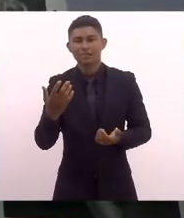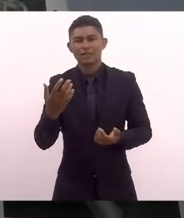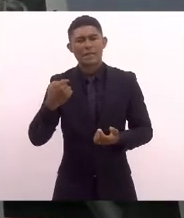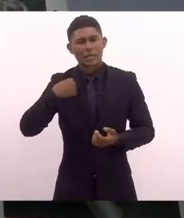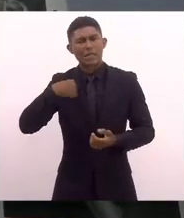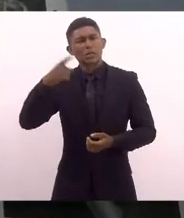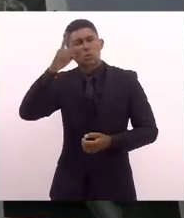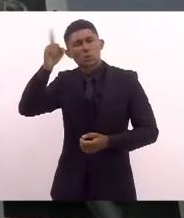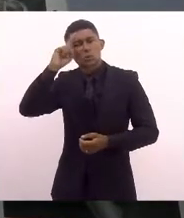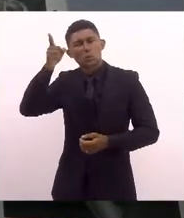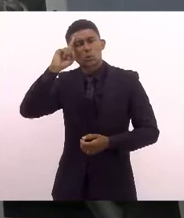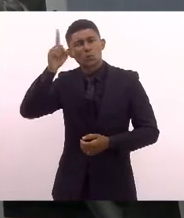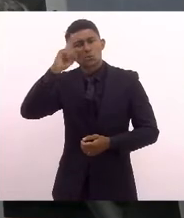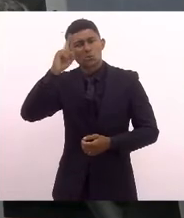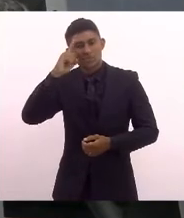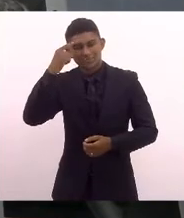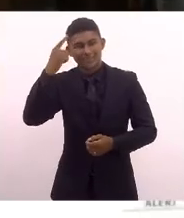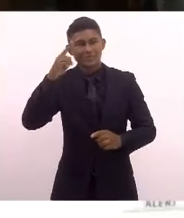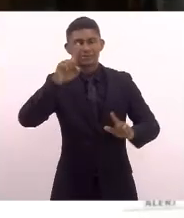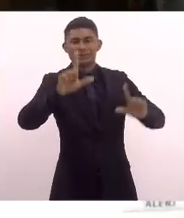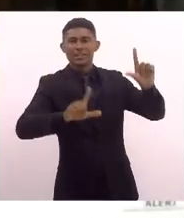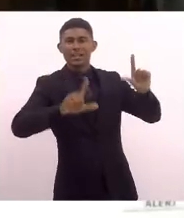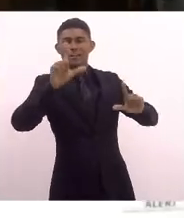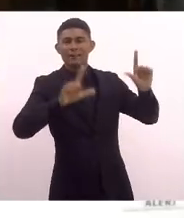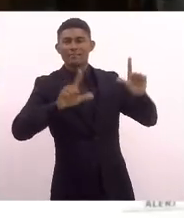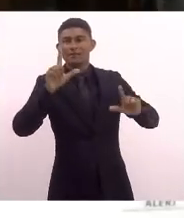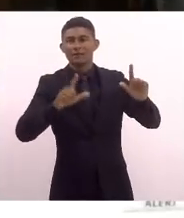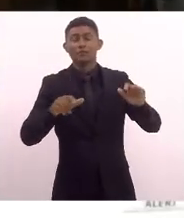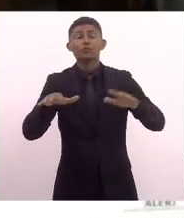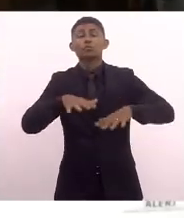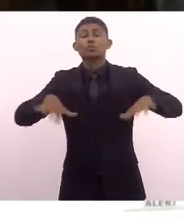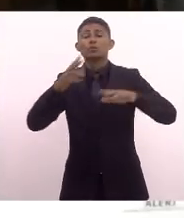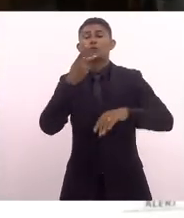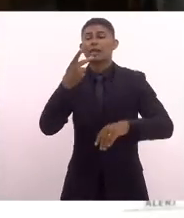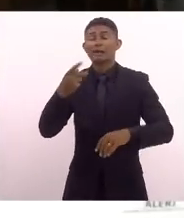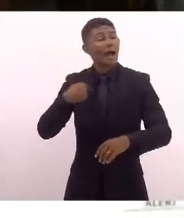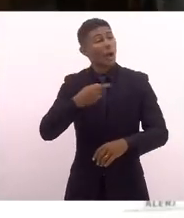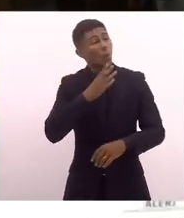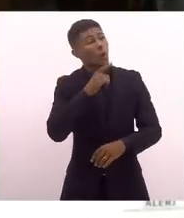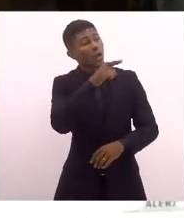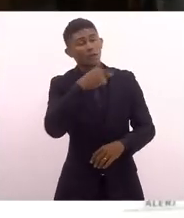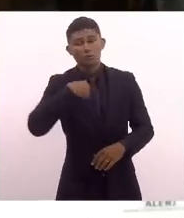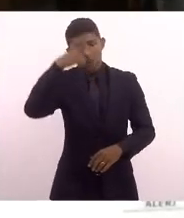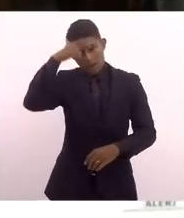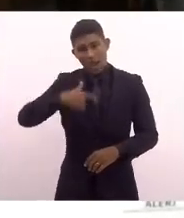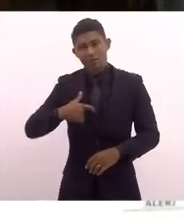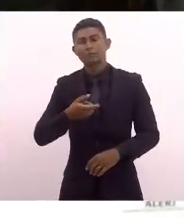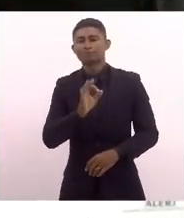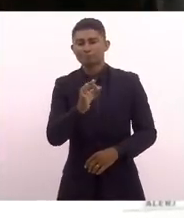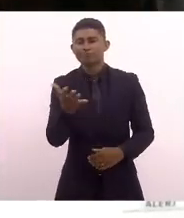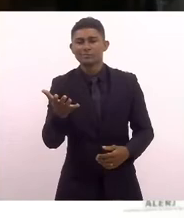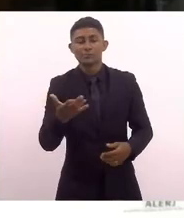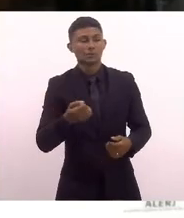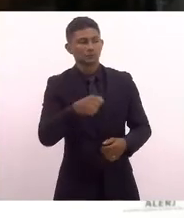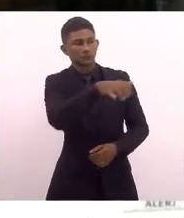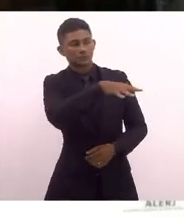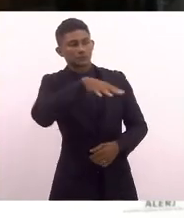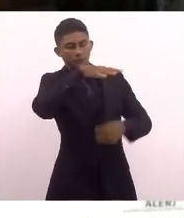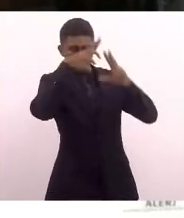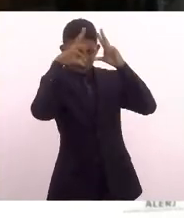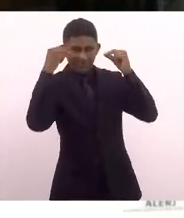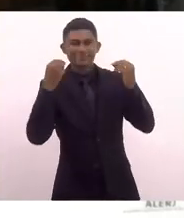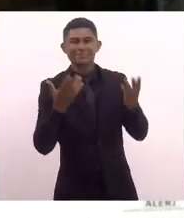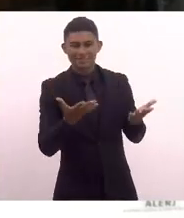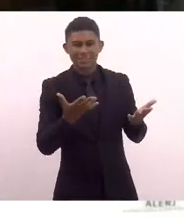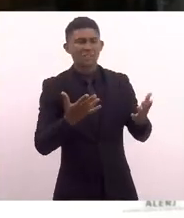todos os dias lá com a Mônica na televisão, o mundo, eu conheço você da televisão. Foi naquele momento triste que a enfermagem que estava à frente,